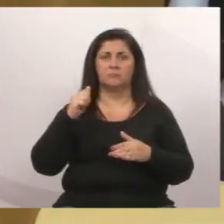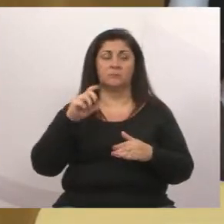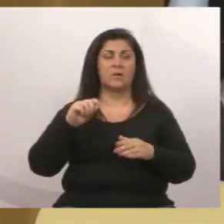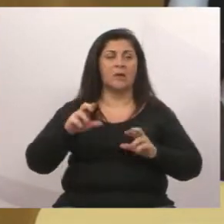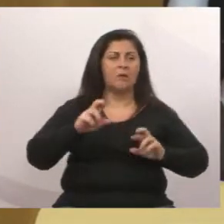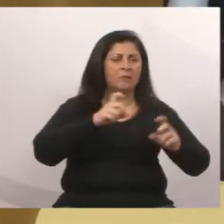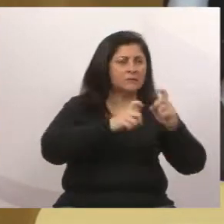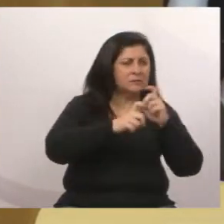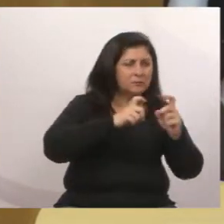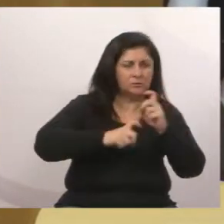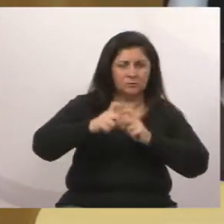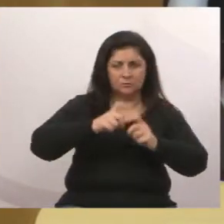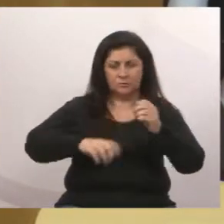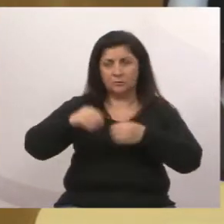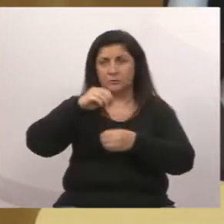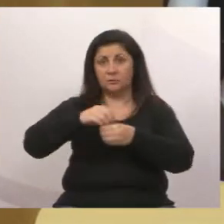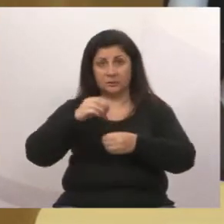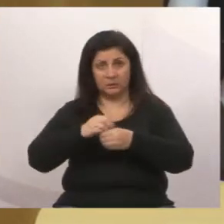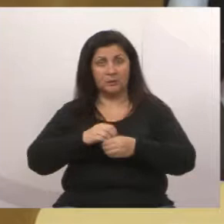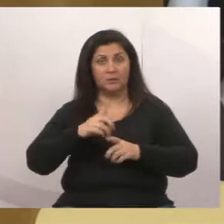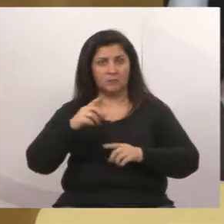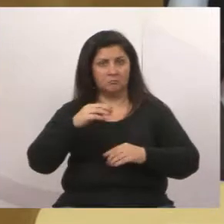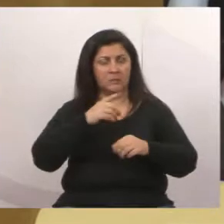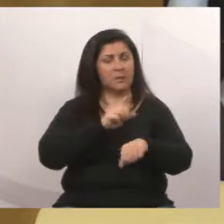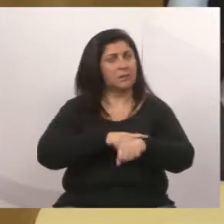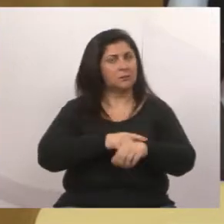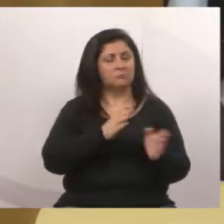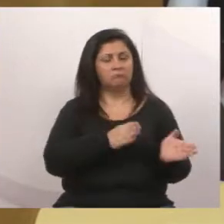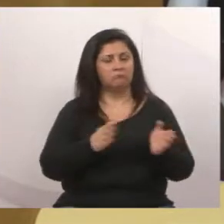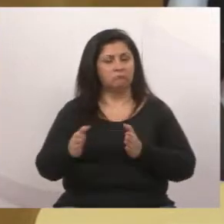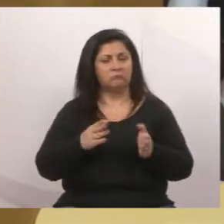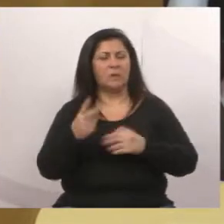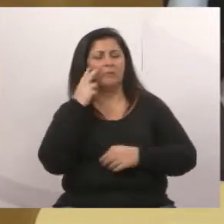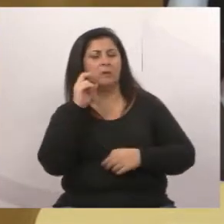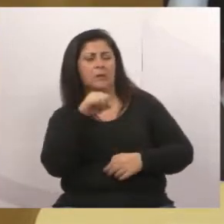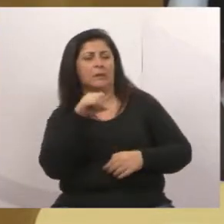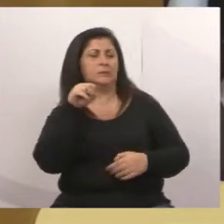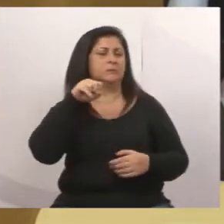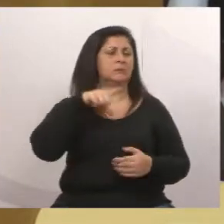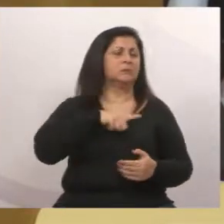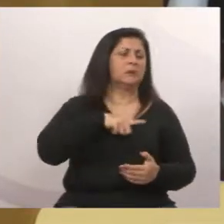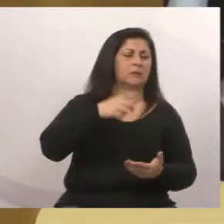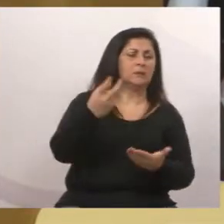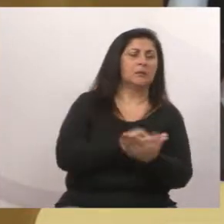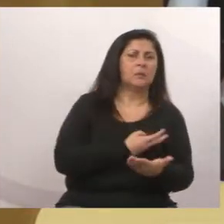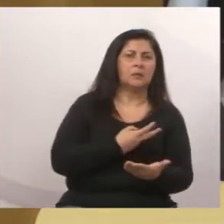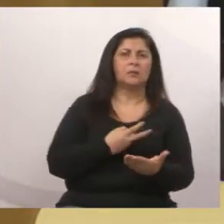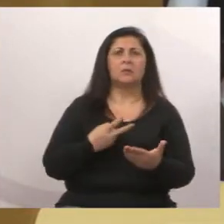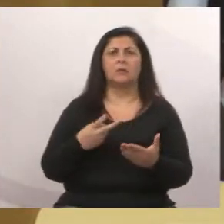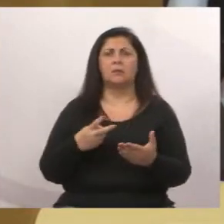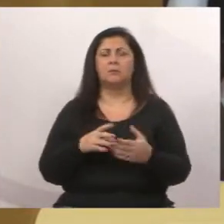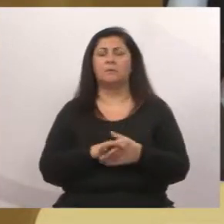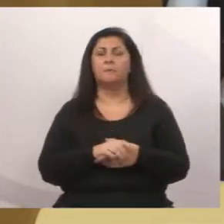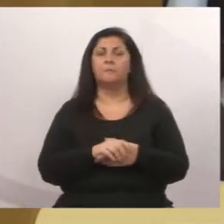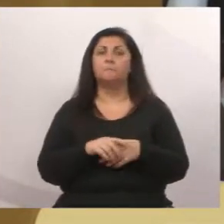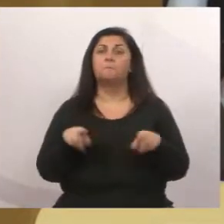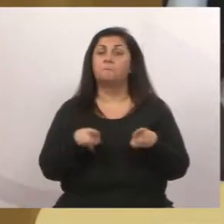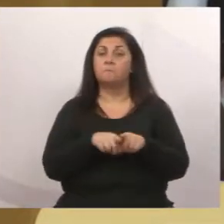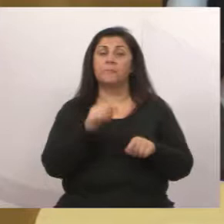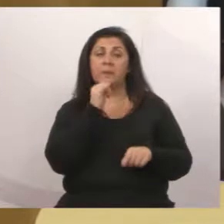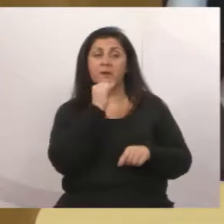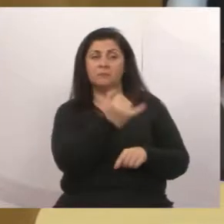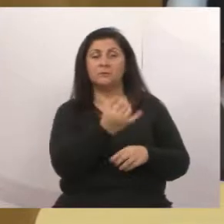auditorias internas periódicas, levantando os desvios, falhas e irregularidades e recomendando as